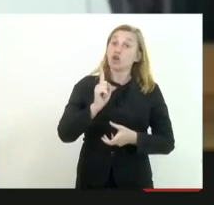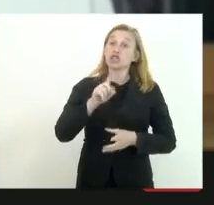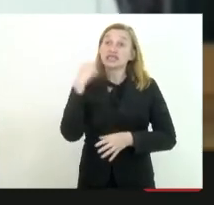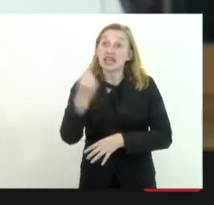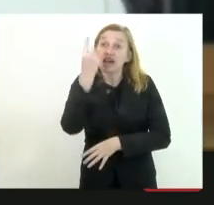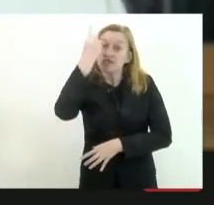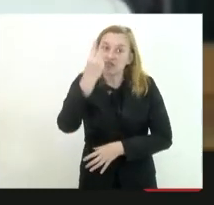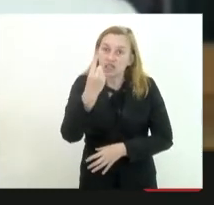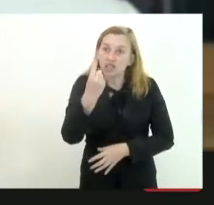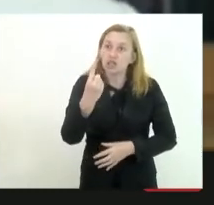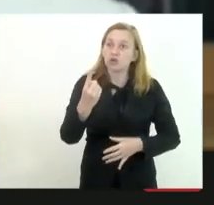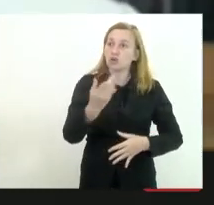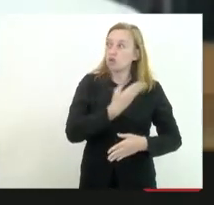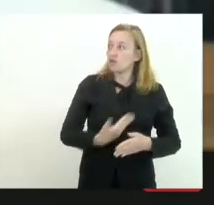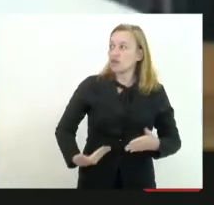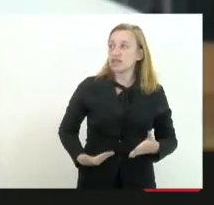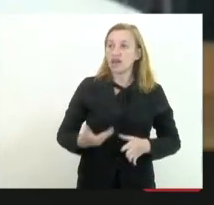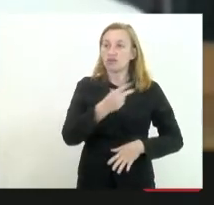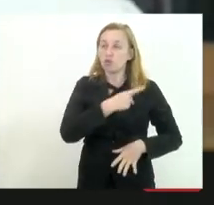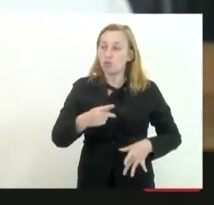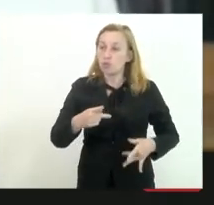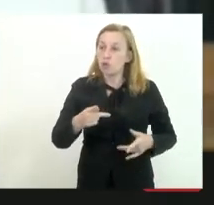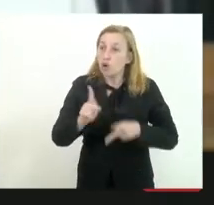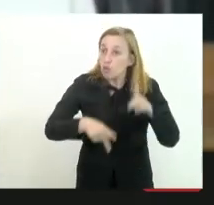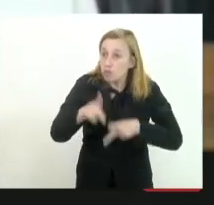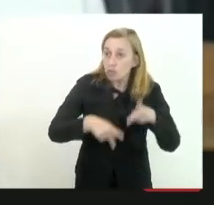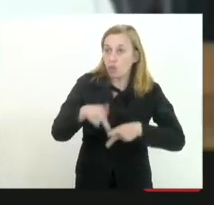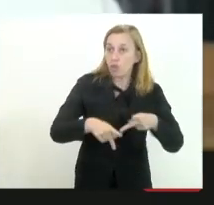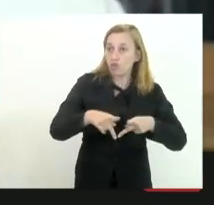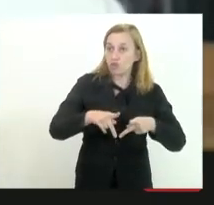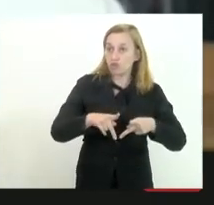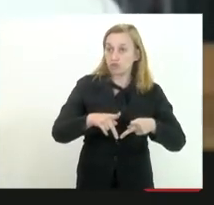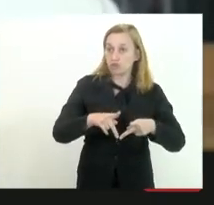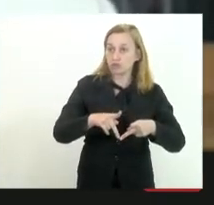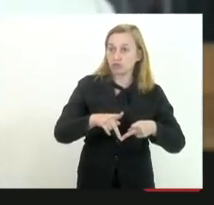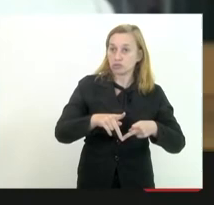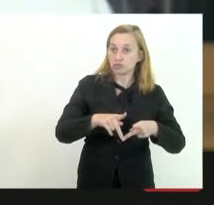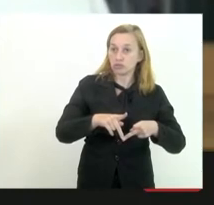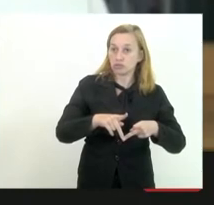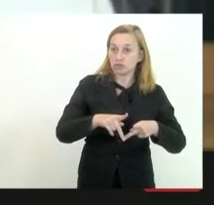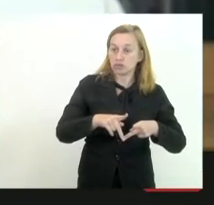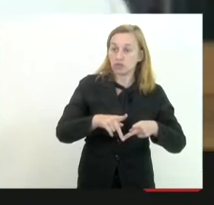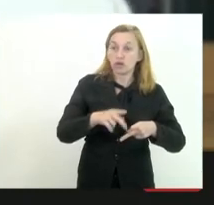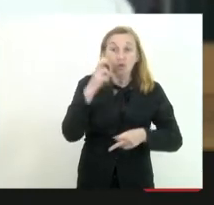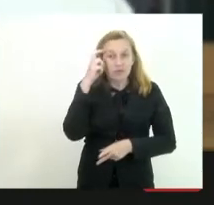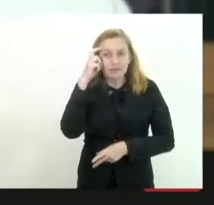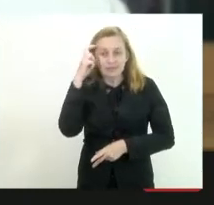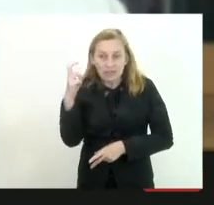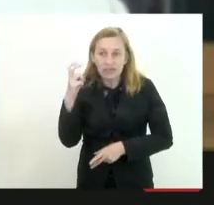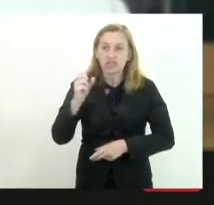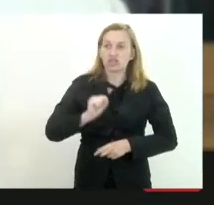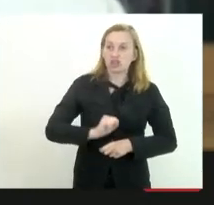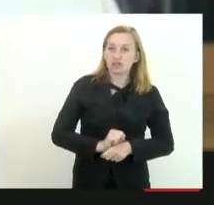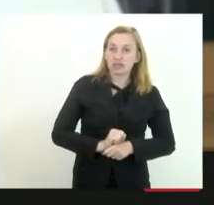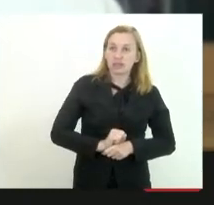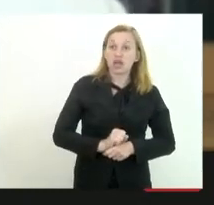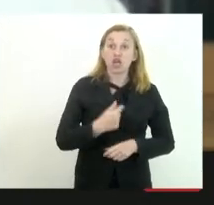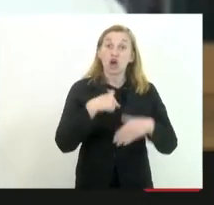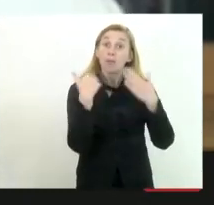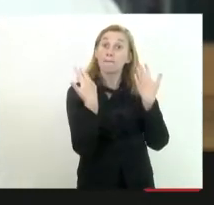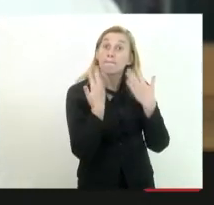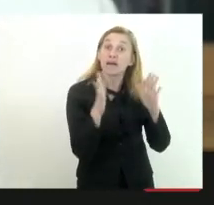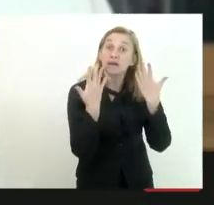com integridade de coração. Primeiro, com perícia de mão, com inteligência. E eu parabenizo